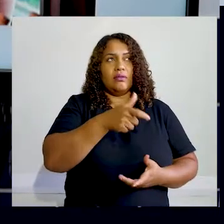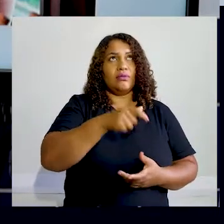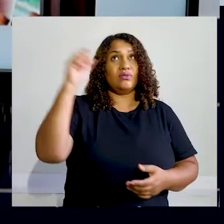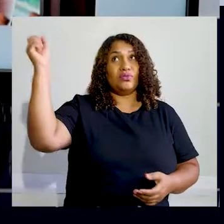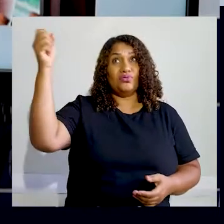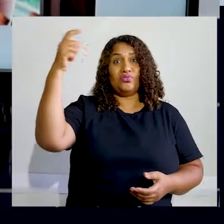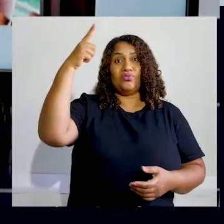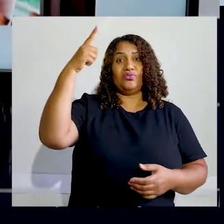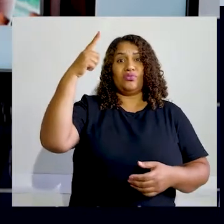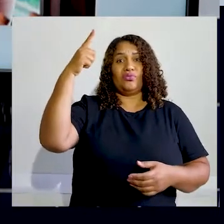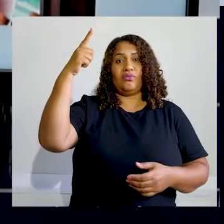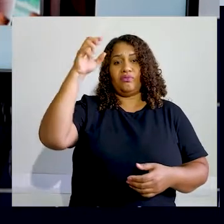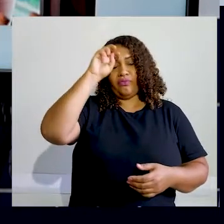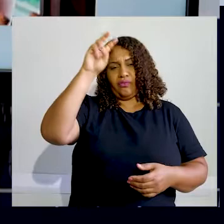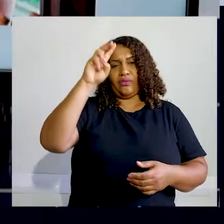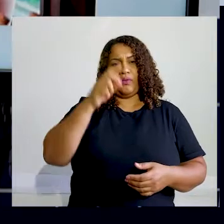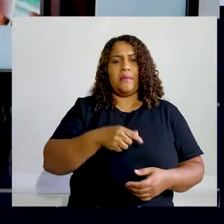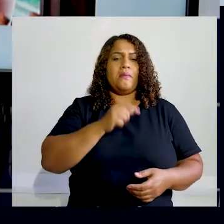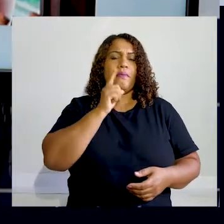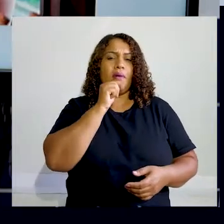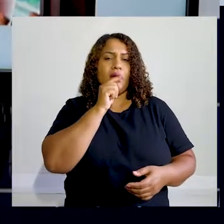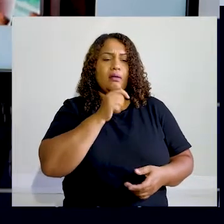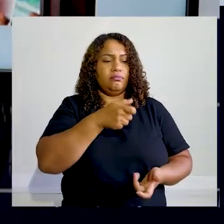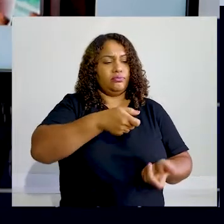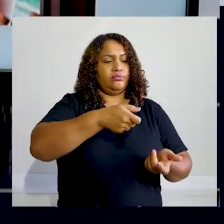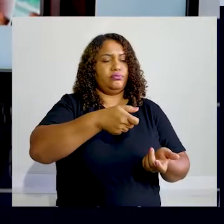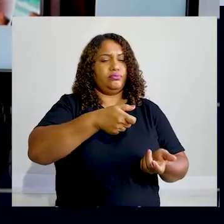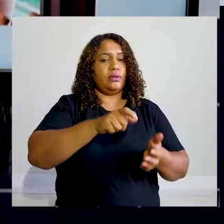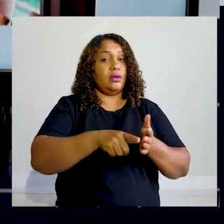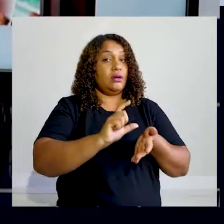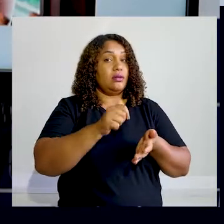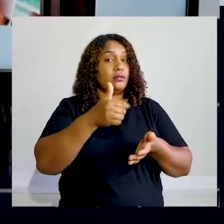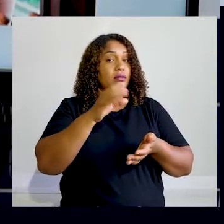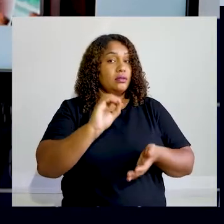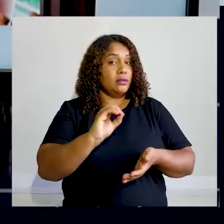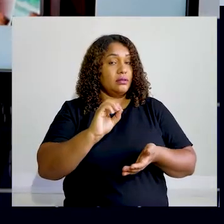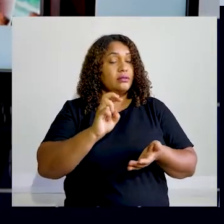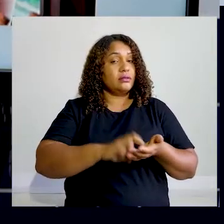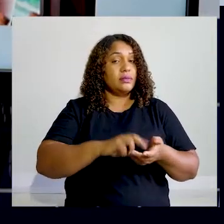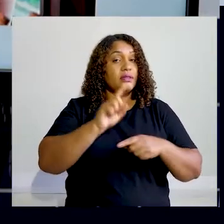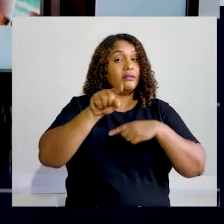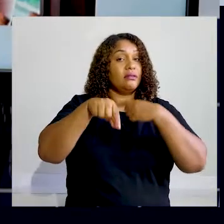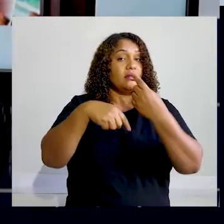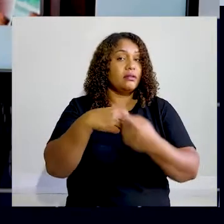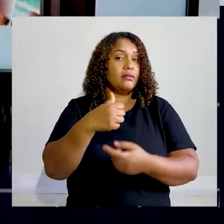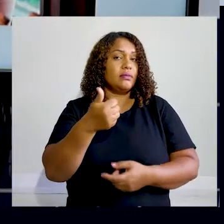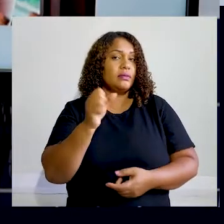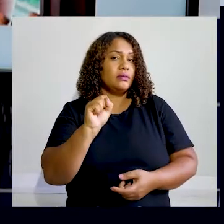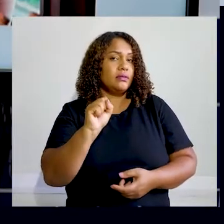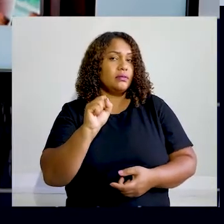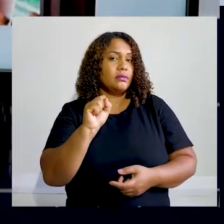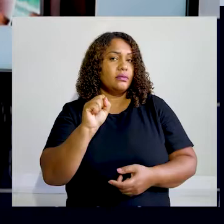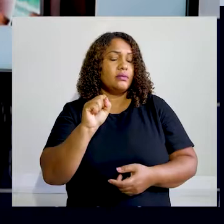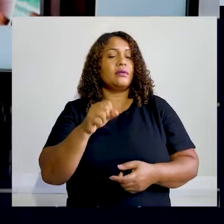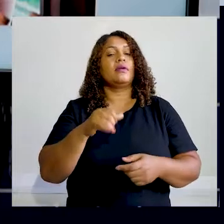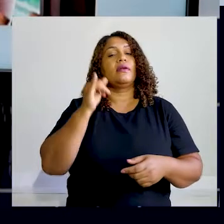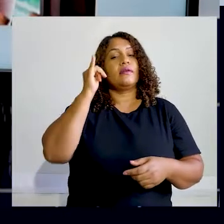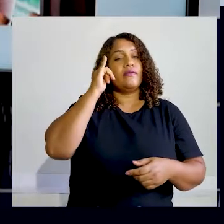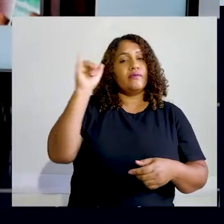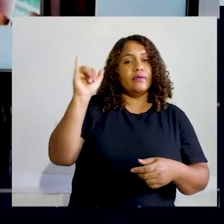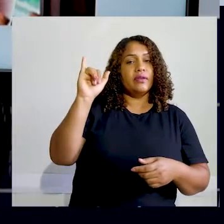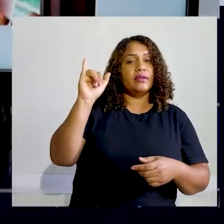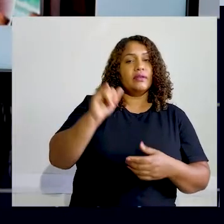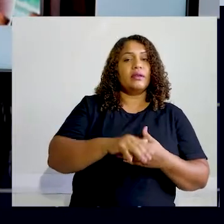sol forte. Molhar as plantas antes das 10 horas da manhã e depois das 18 horas previne o excesso